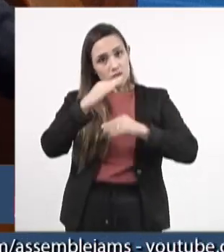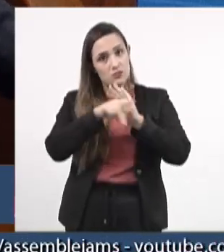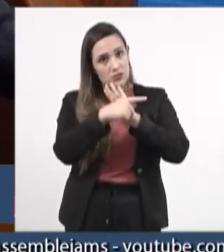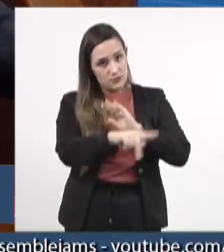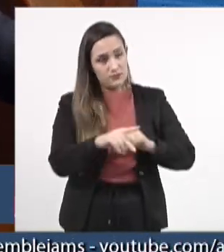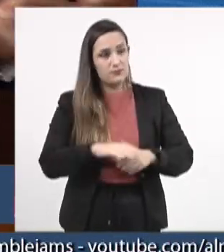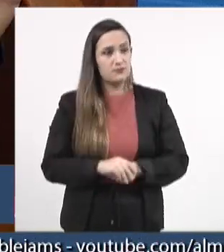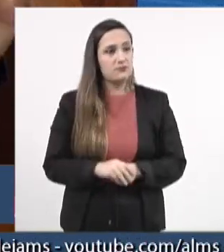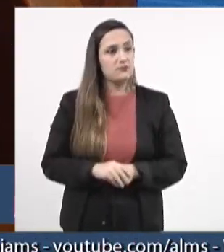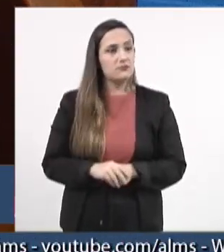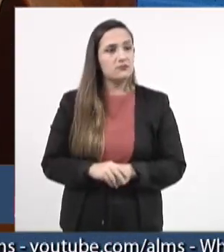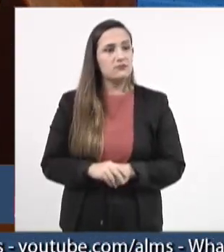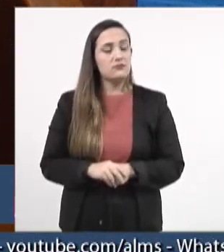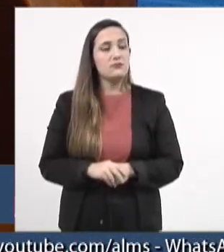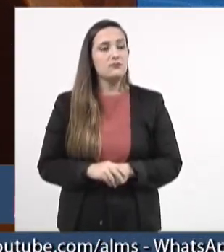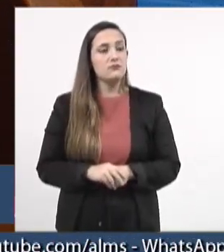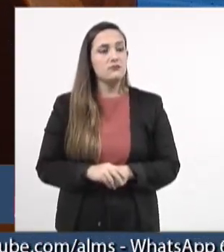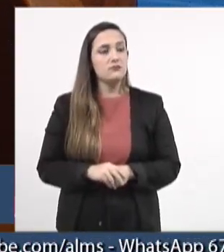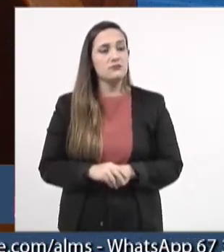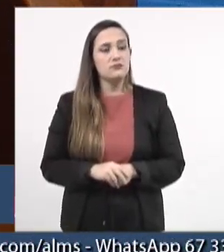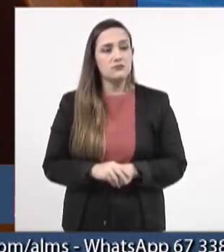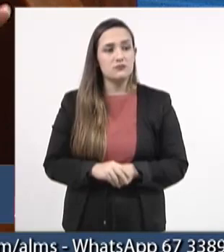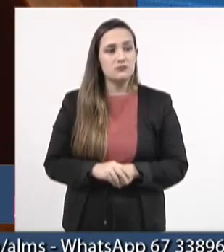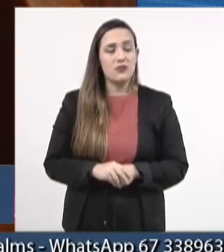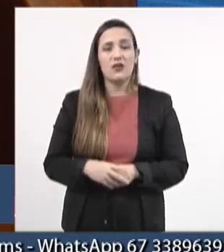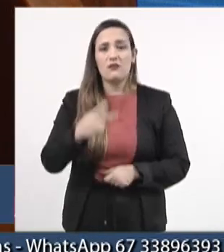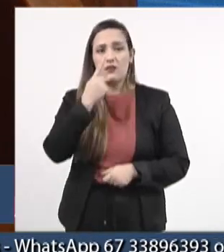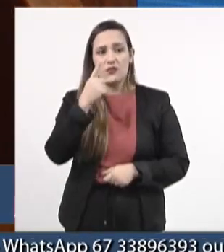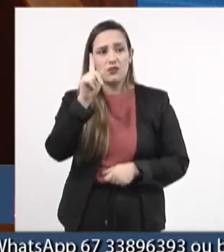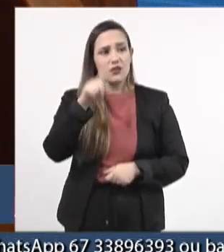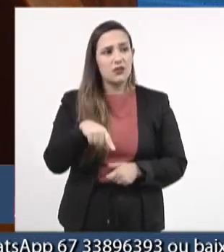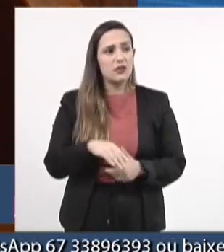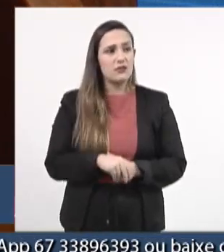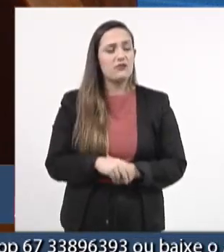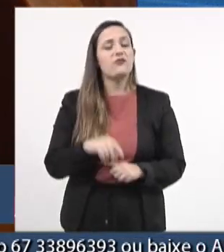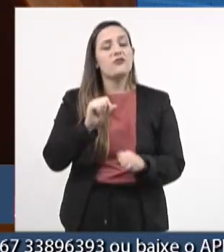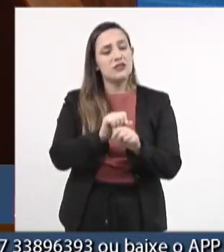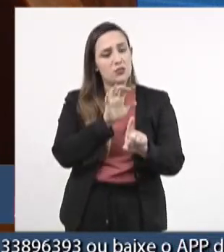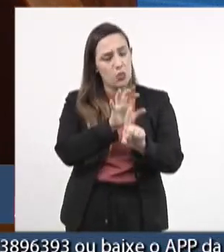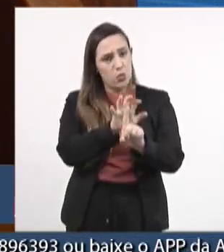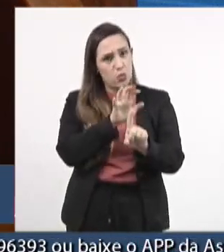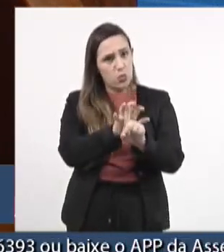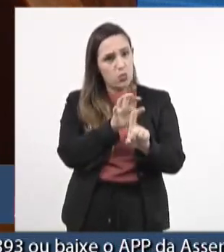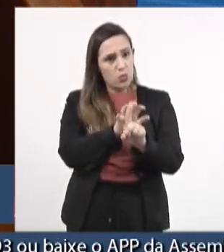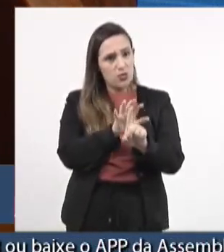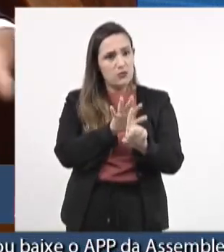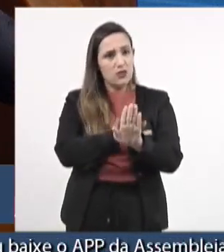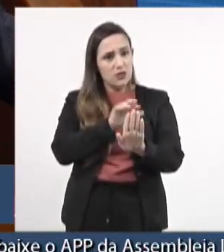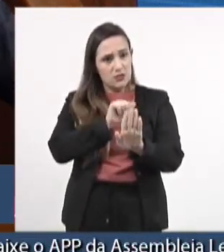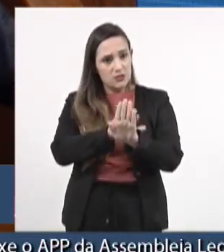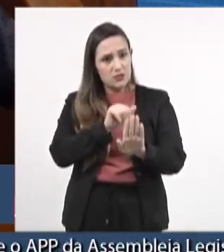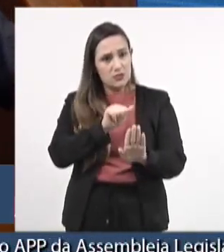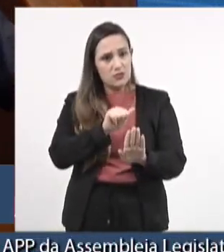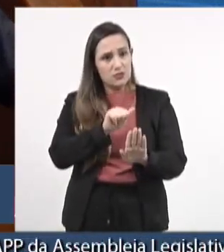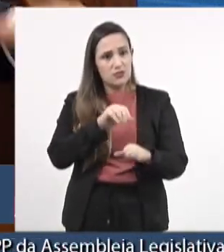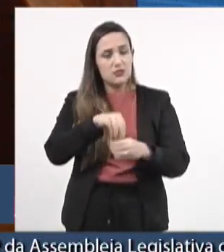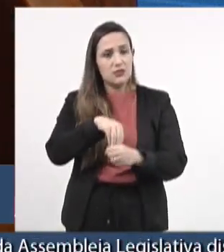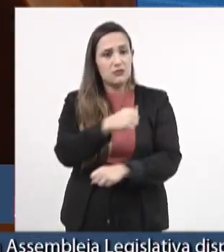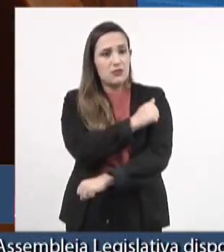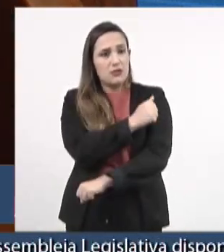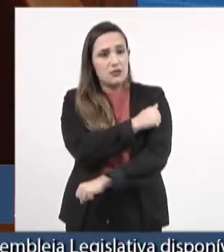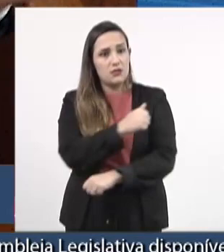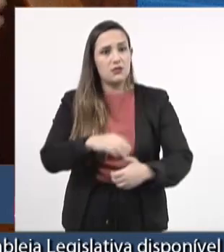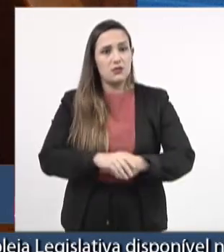dele, quando ele foi taxado de fazer doutrinação com seus alunos, e teve